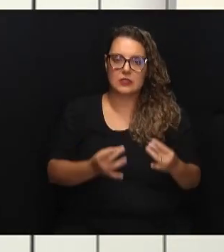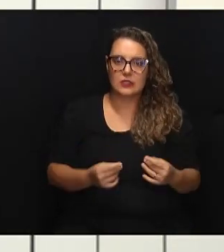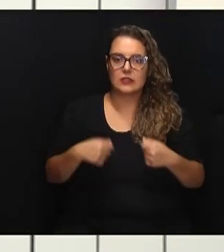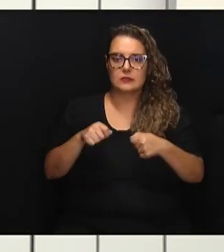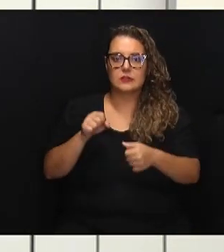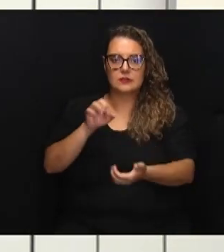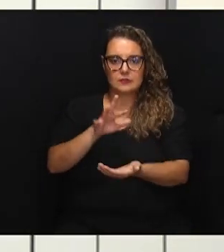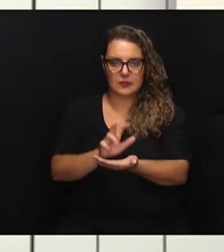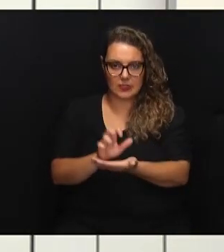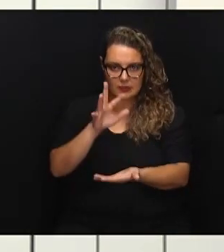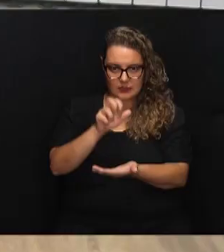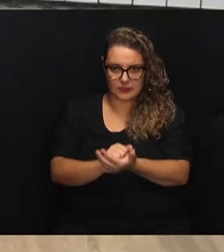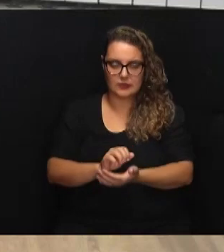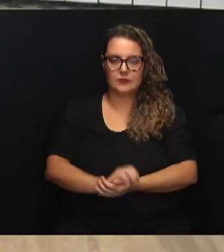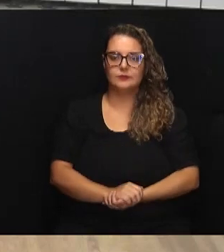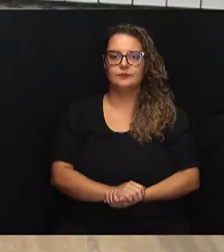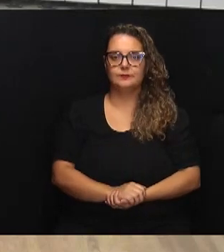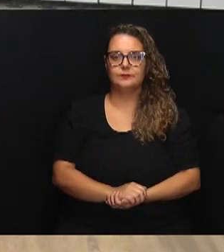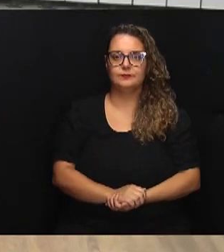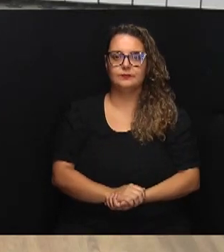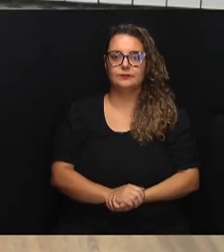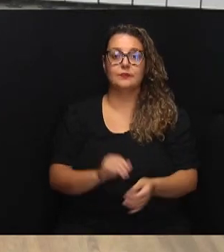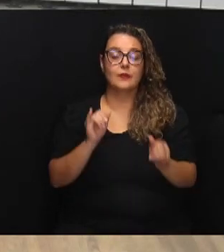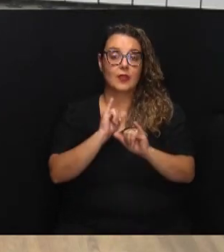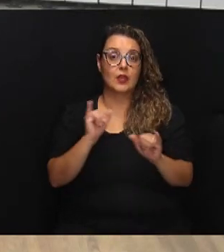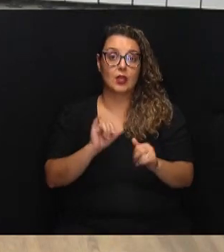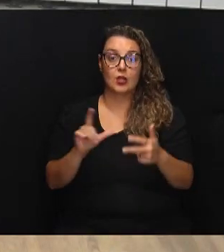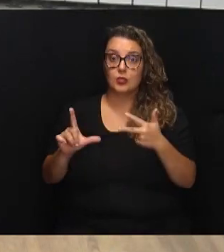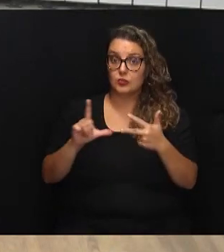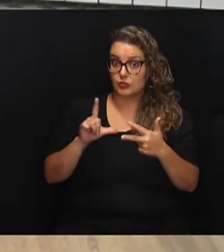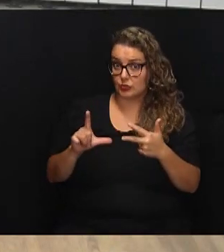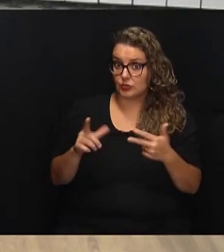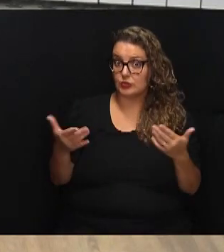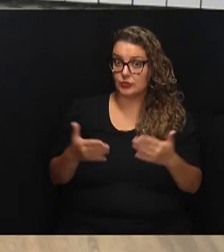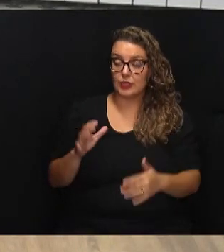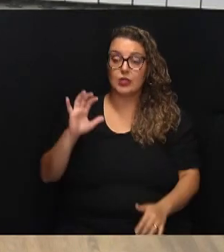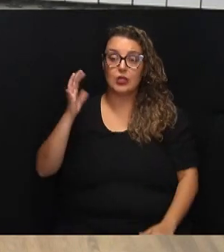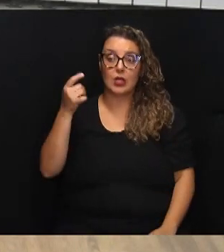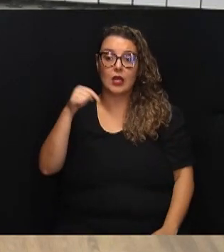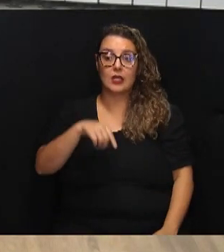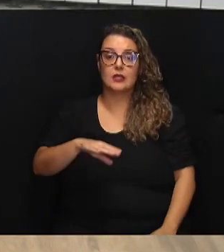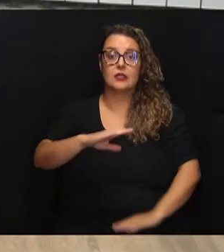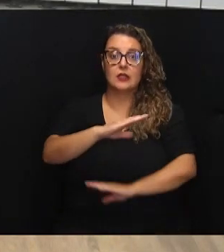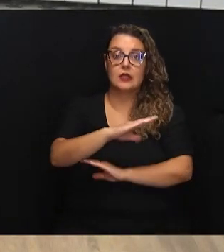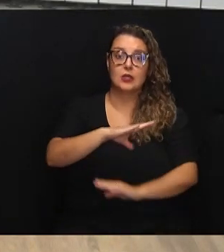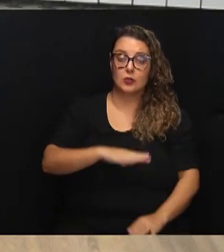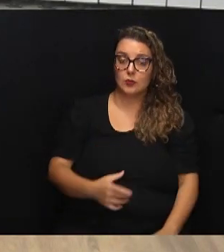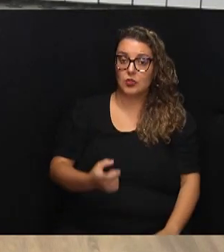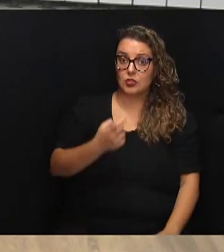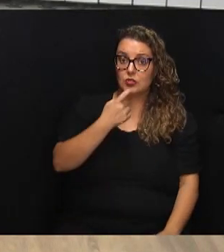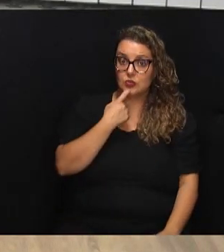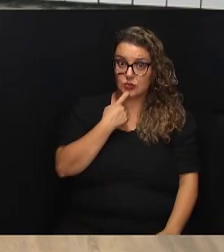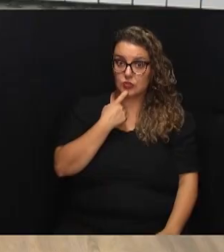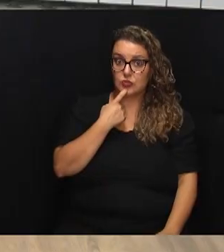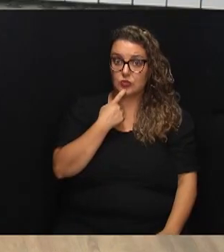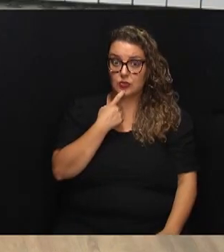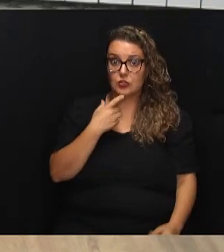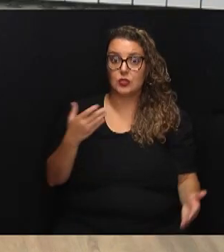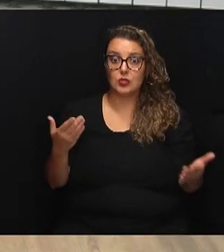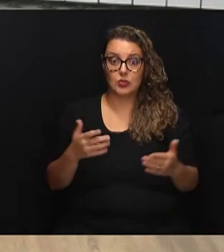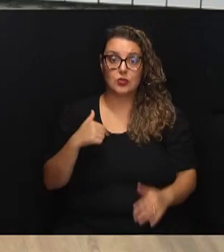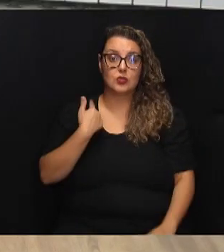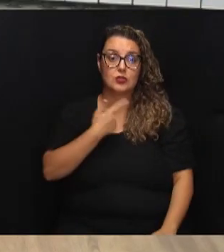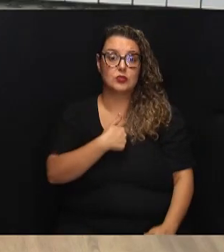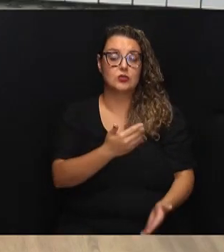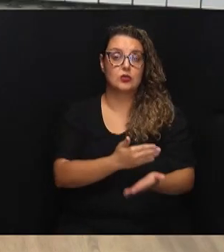disponíveis. Hora de falar das notícias do Legislativo que acontece aqui na Câmara Municipal de Campinas. E a gente vai